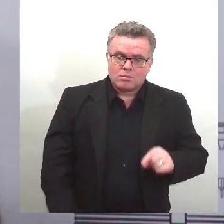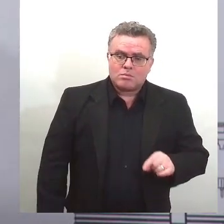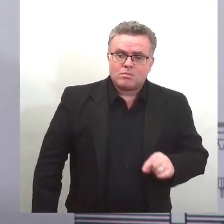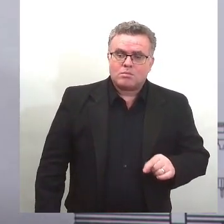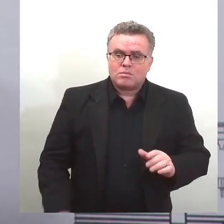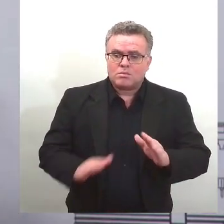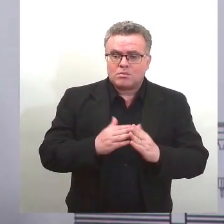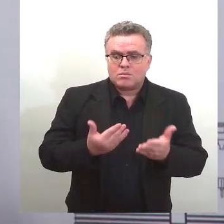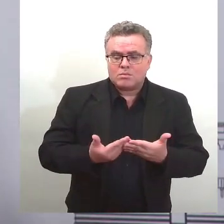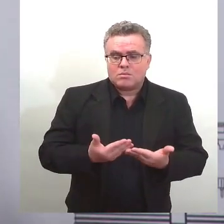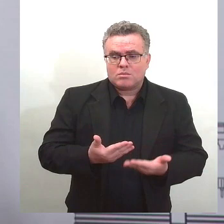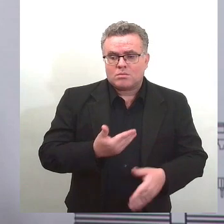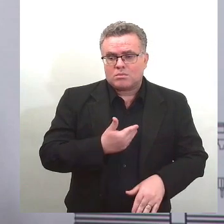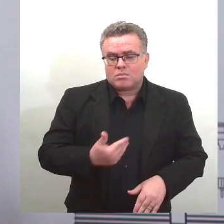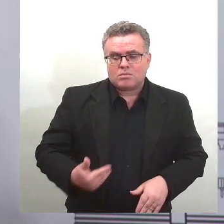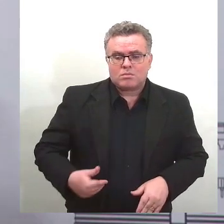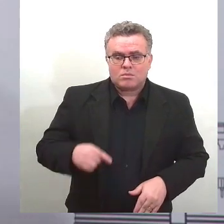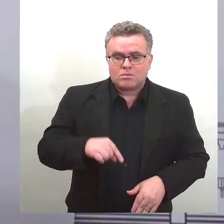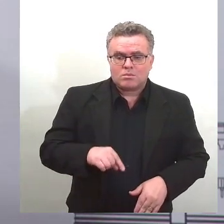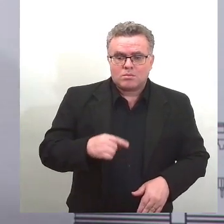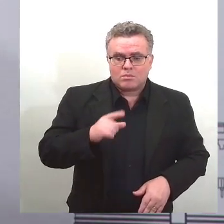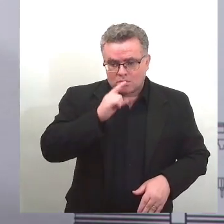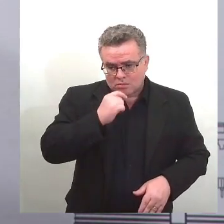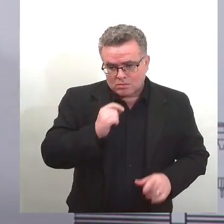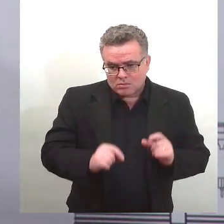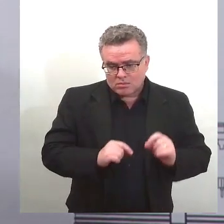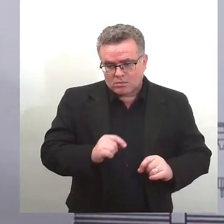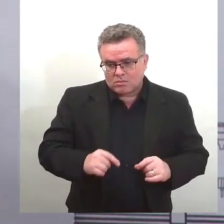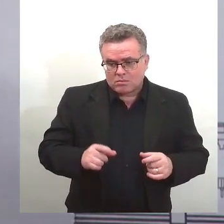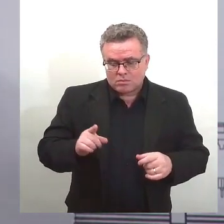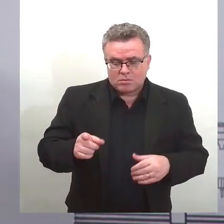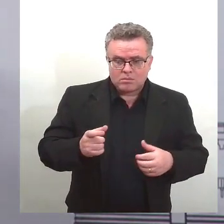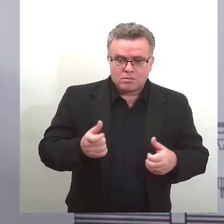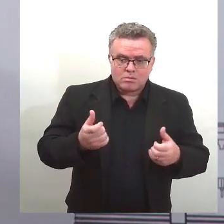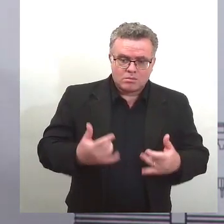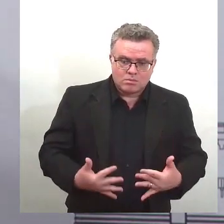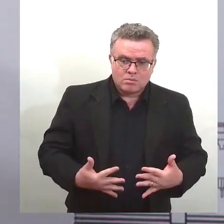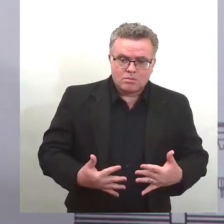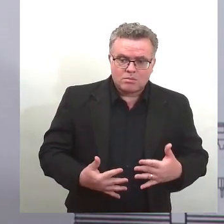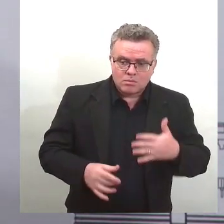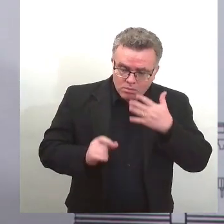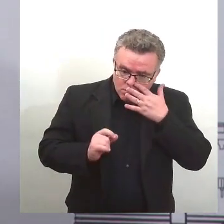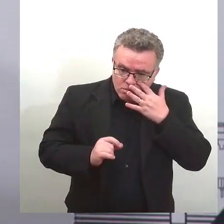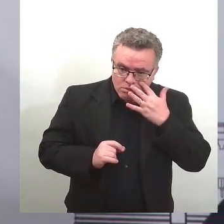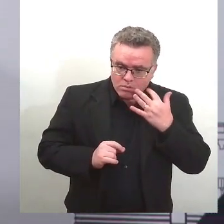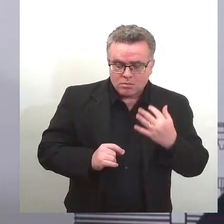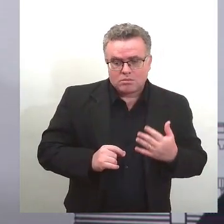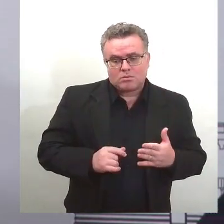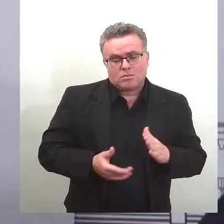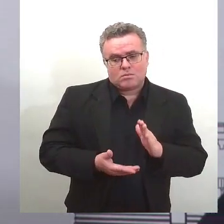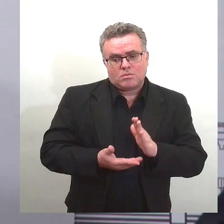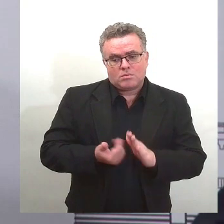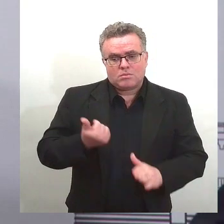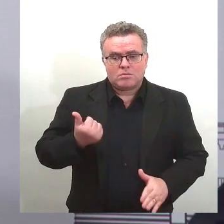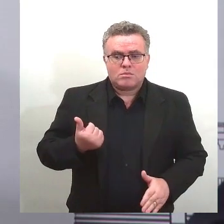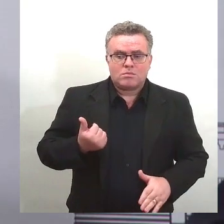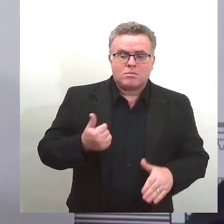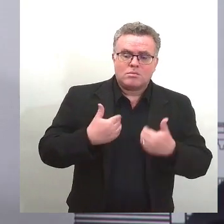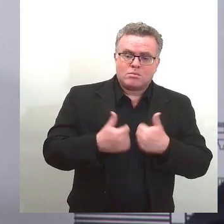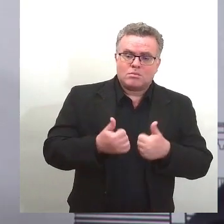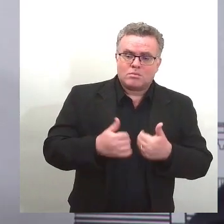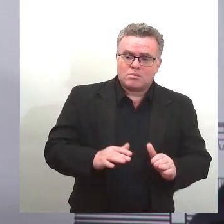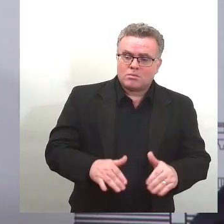Aracaju. A justificativa da secretaria é de que estava retirando o transporte escolar, mas